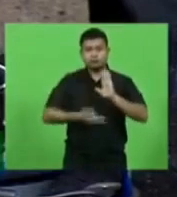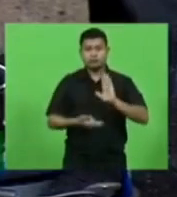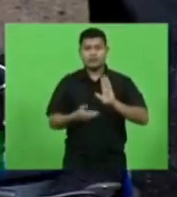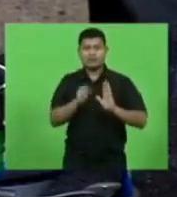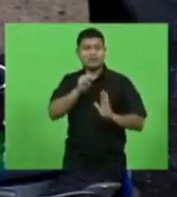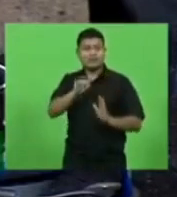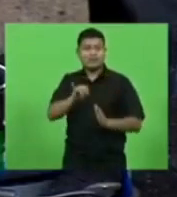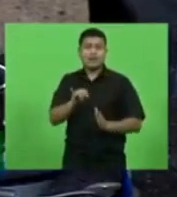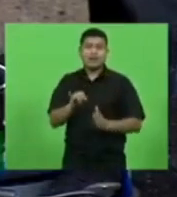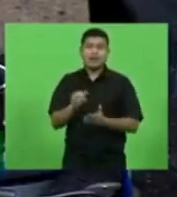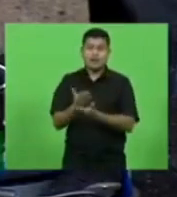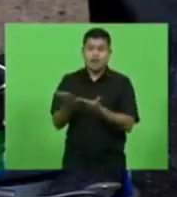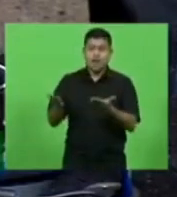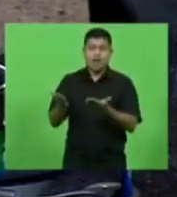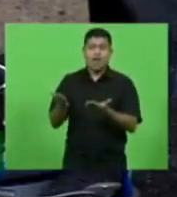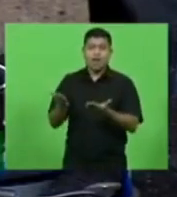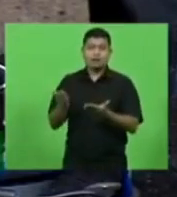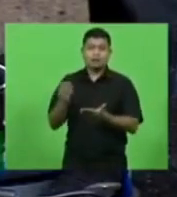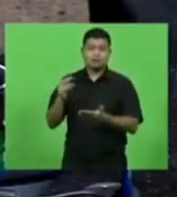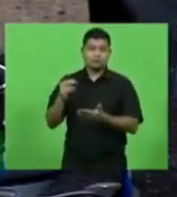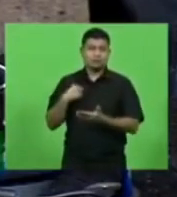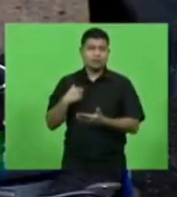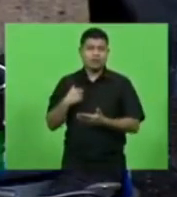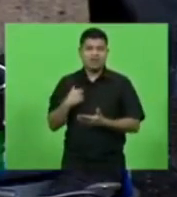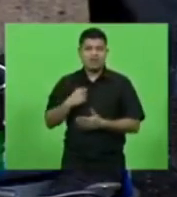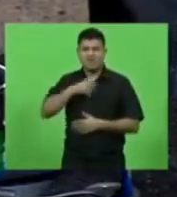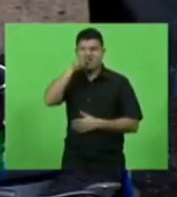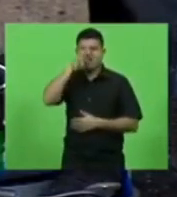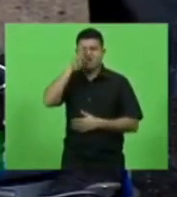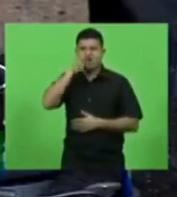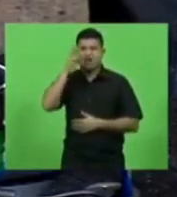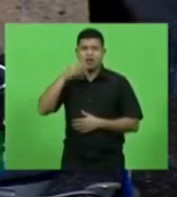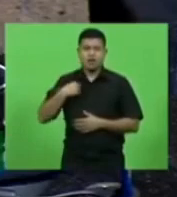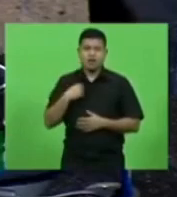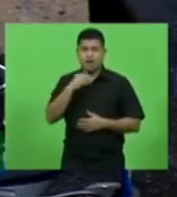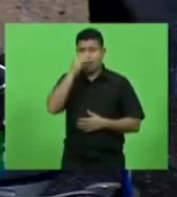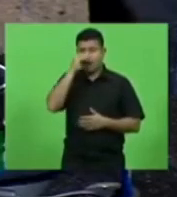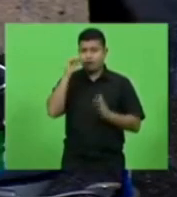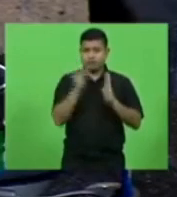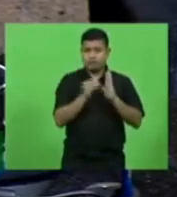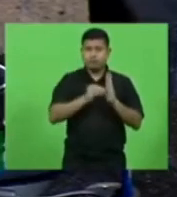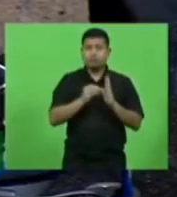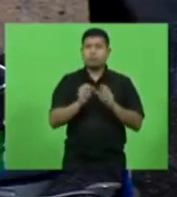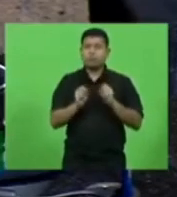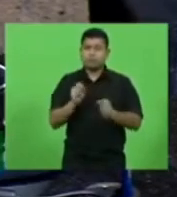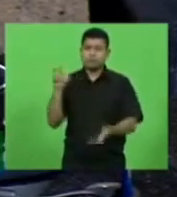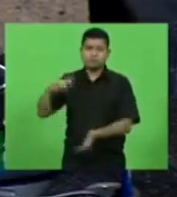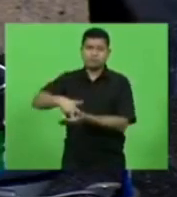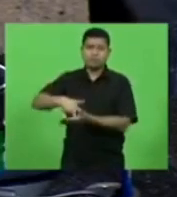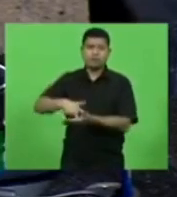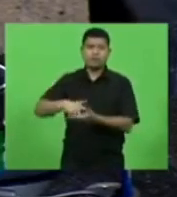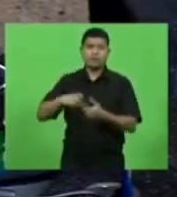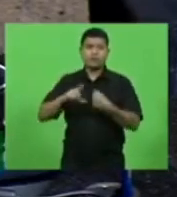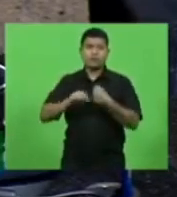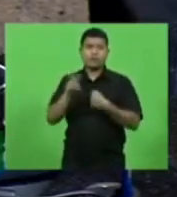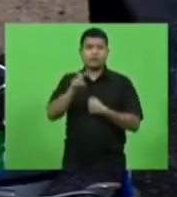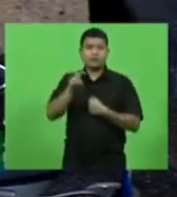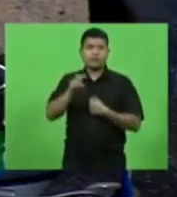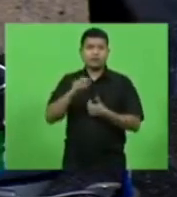agentes públicos civis que desrespeitarem essa norma. No artigo 5º, nós definimos que a Secretaria de Educação